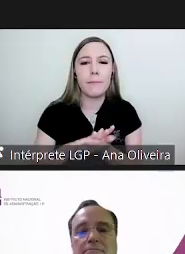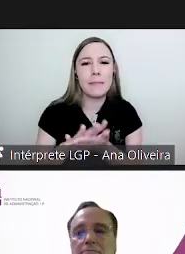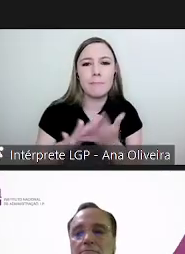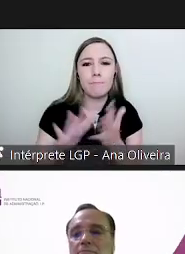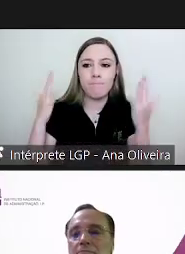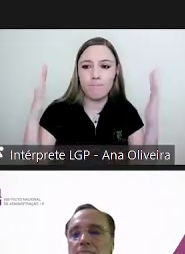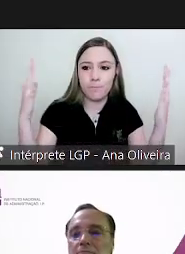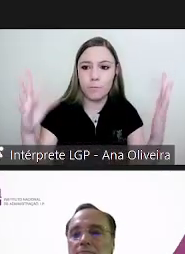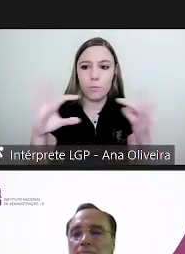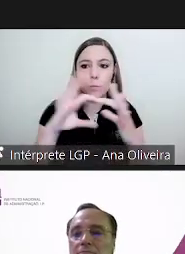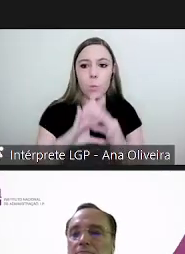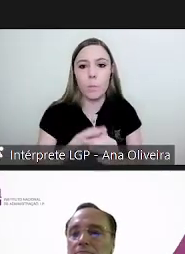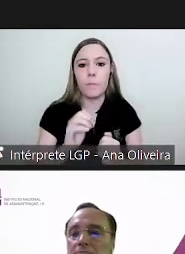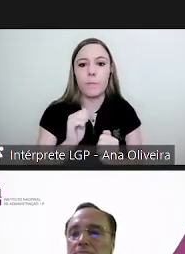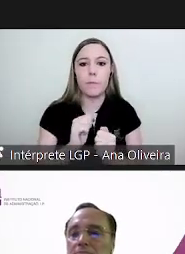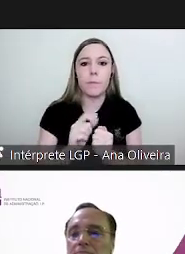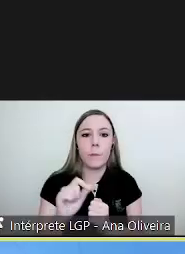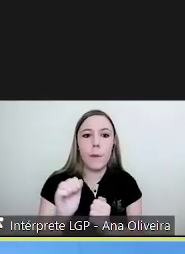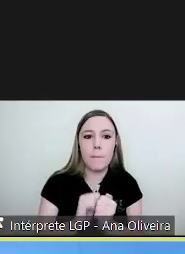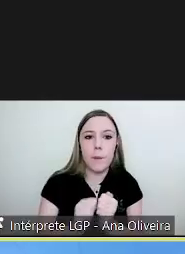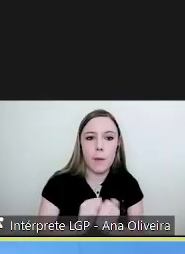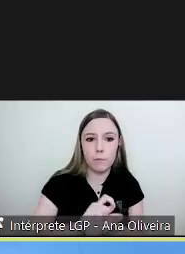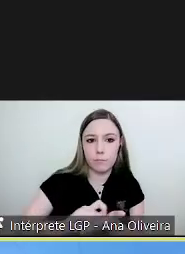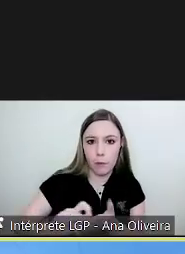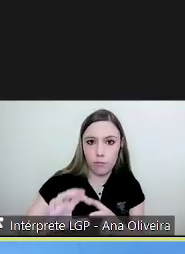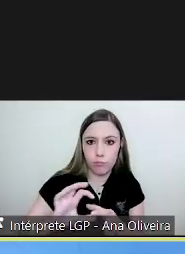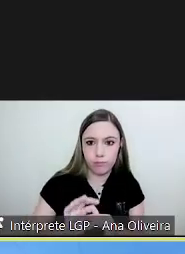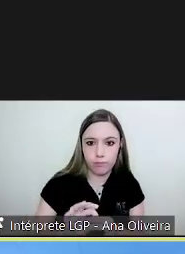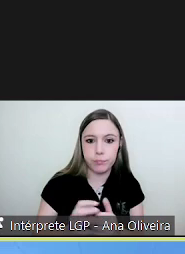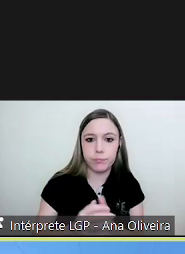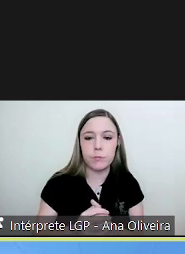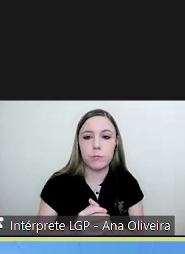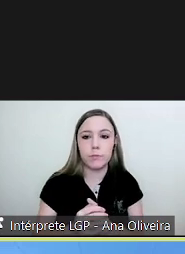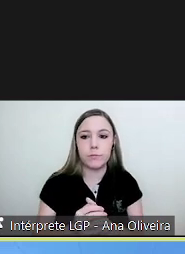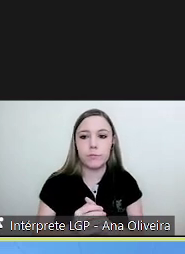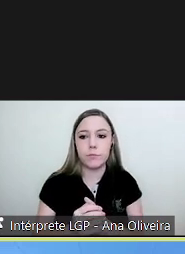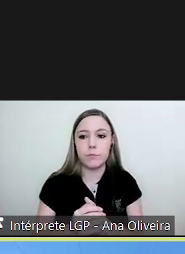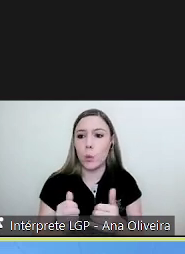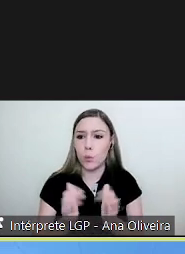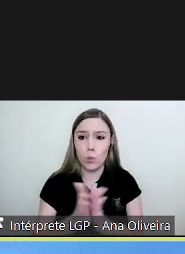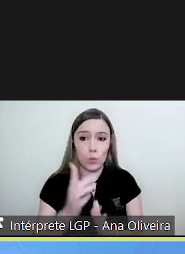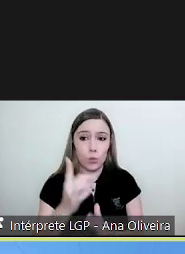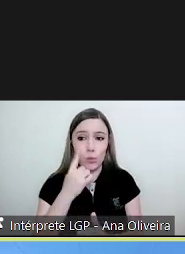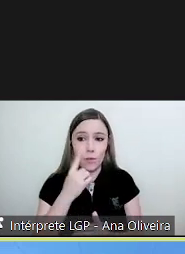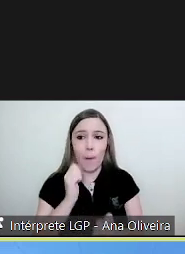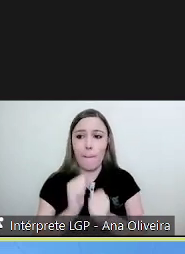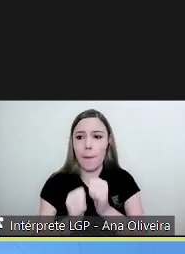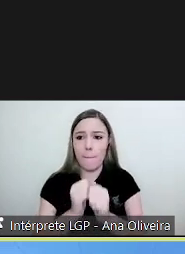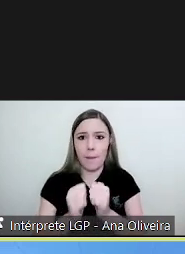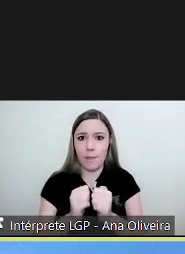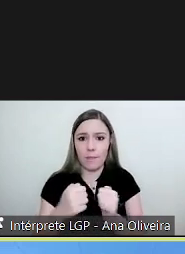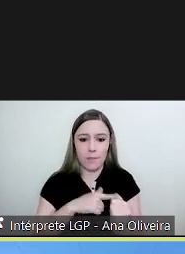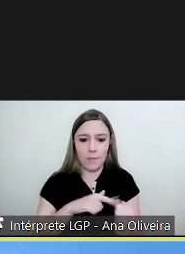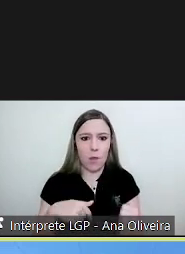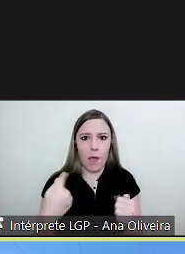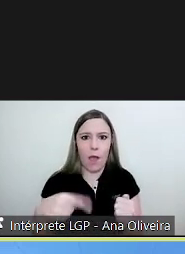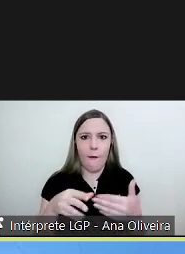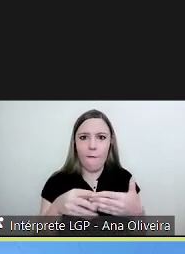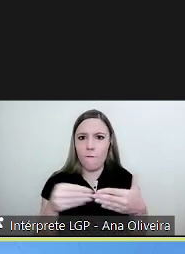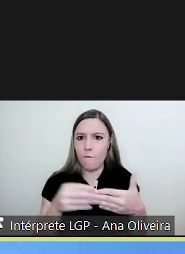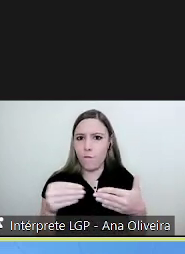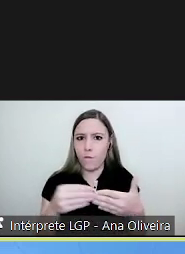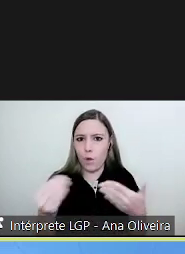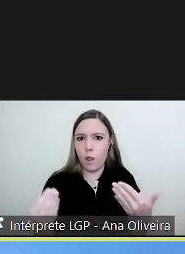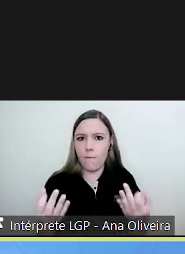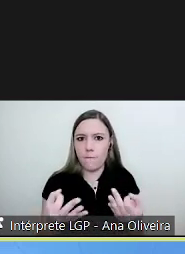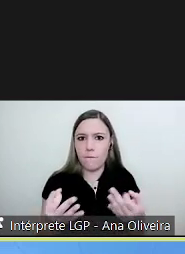nomeadamente papel de impressão escrita, e que todos conhecemos, papel que usamos no dia-a-dia do escritório